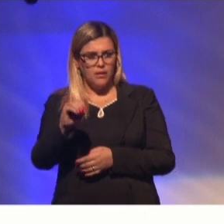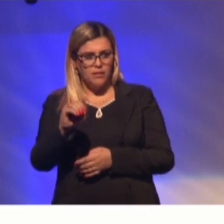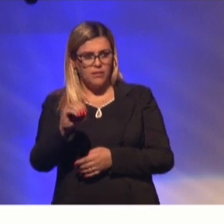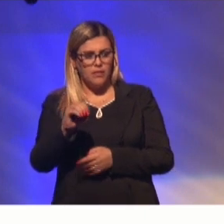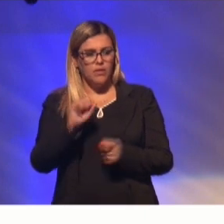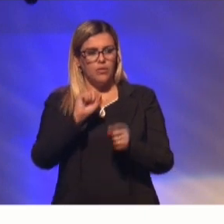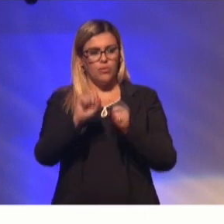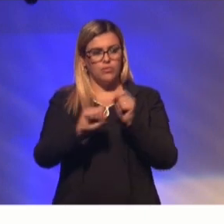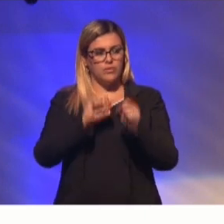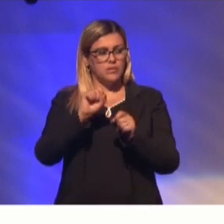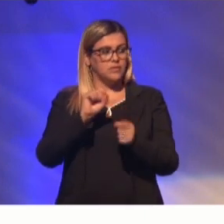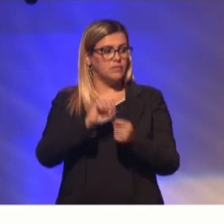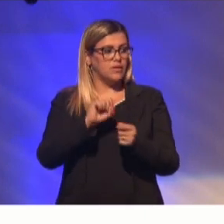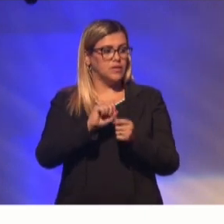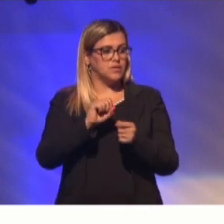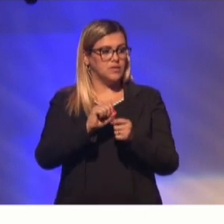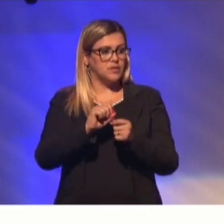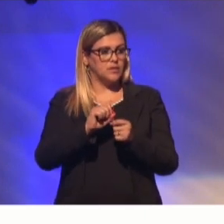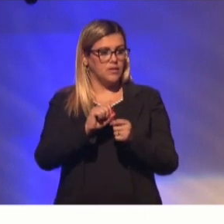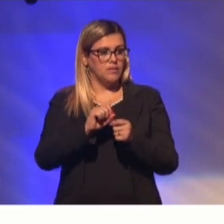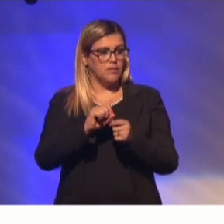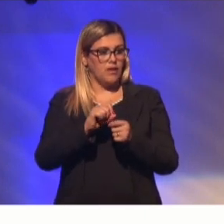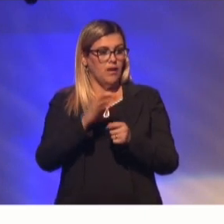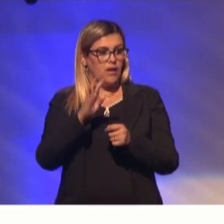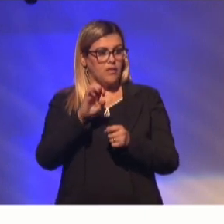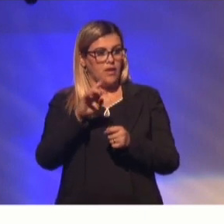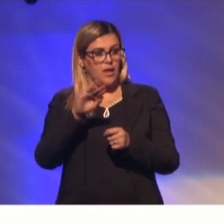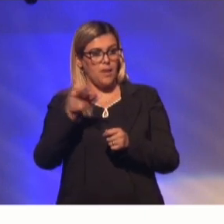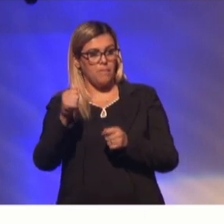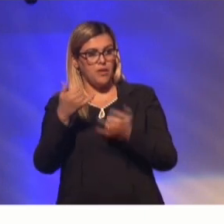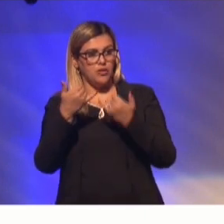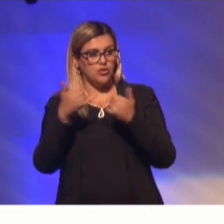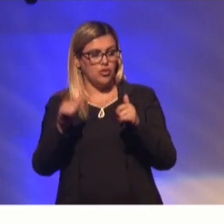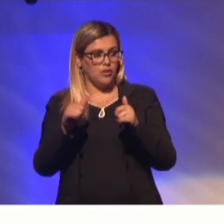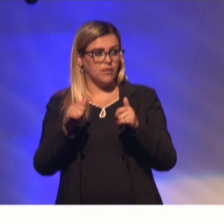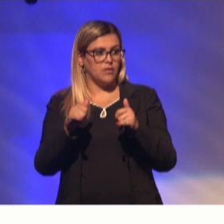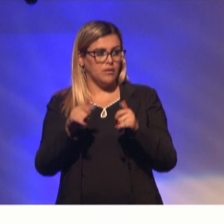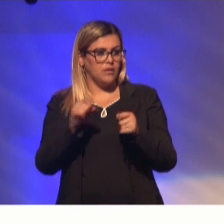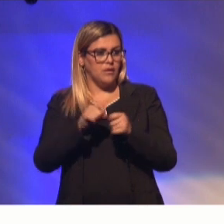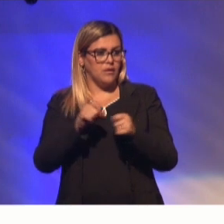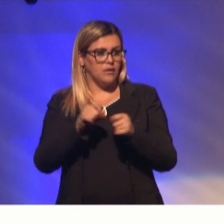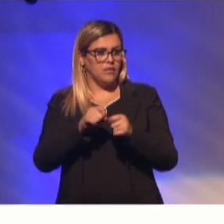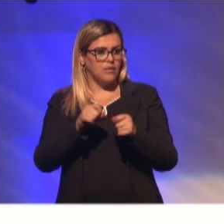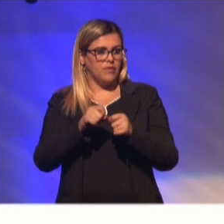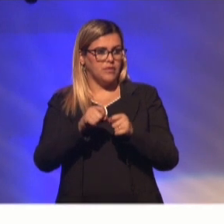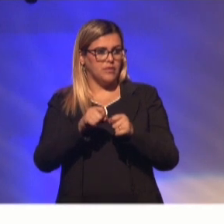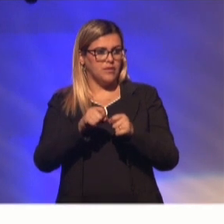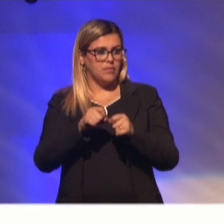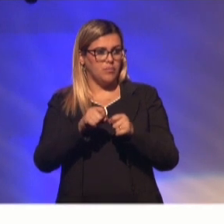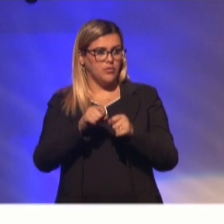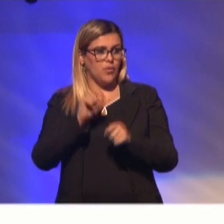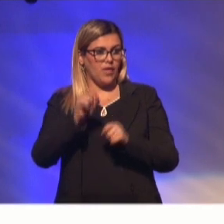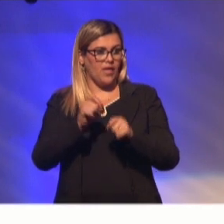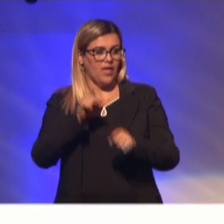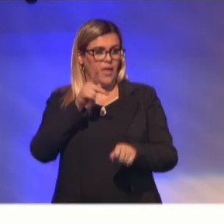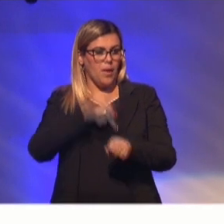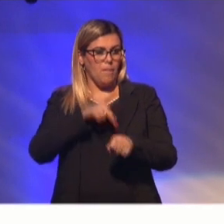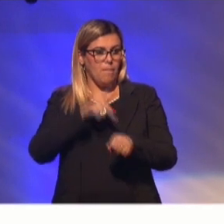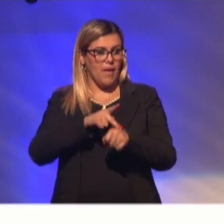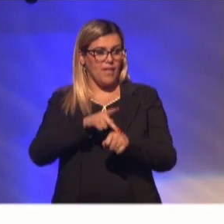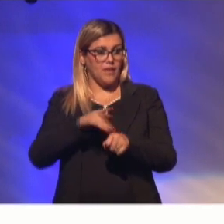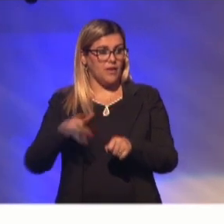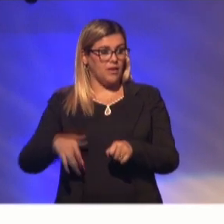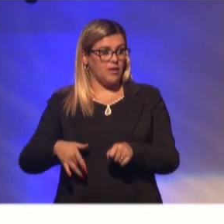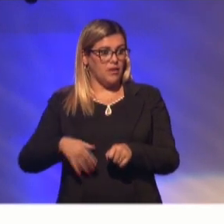quando se fazia a terapia por ondas de choque para a litotripsia, para aquela famosa quebra de pedra nos rins, e com